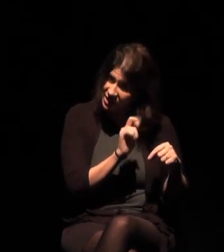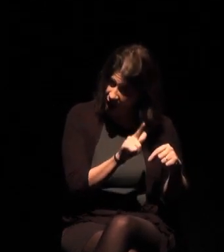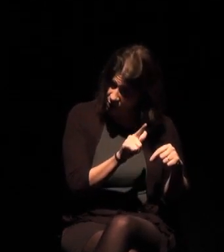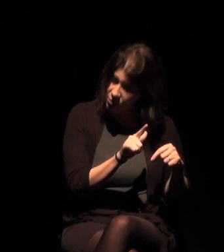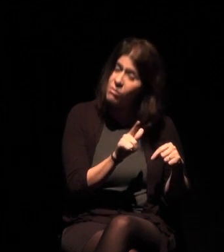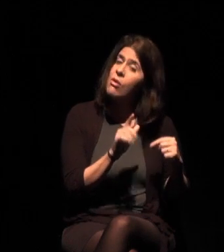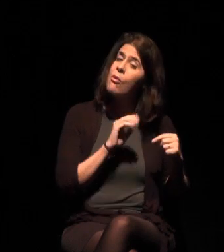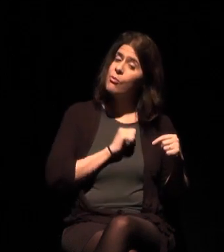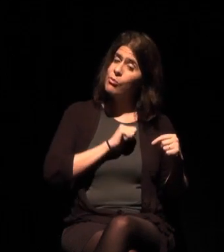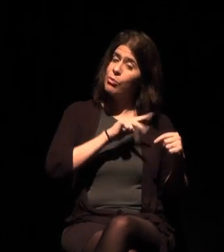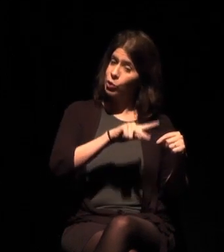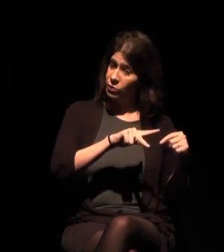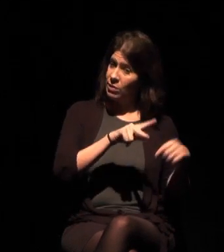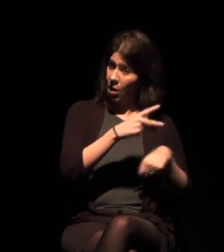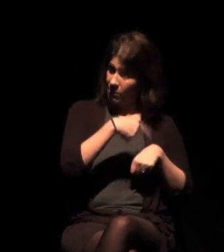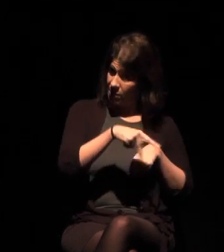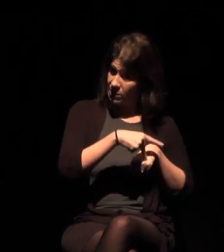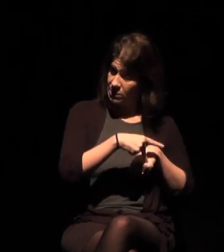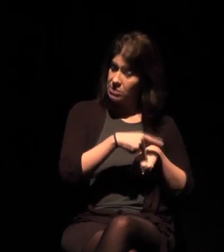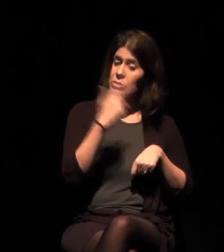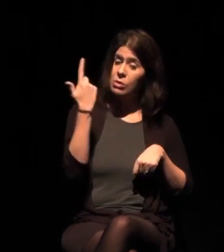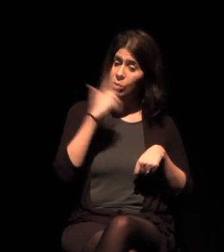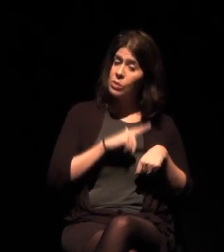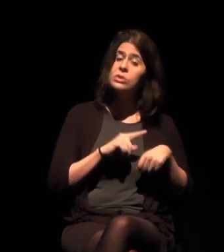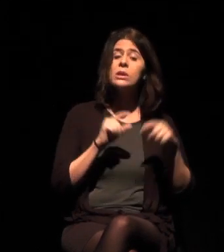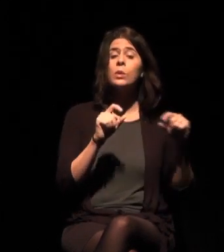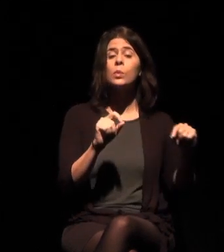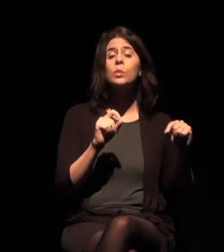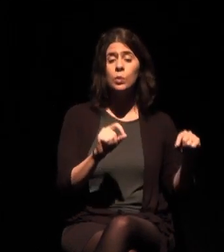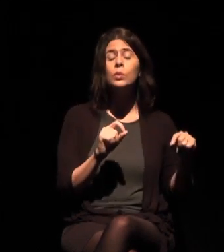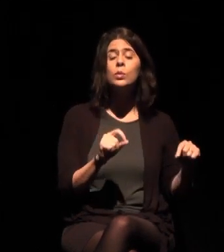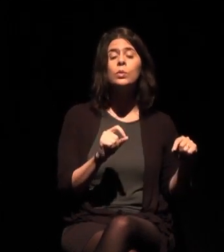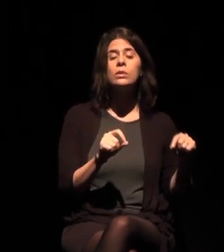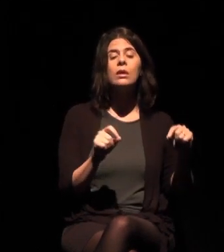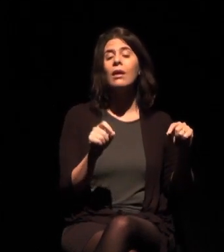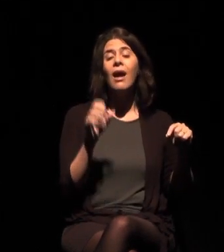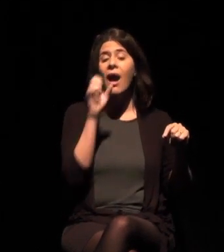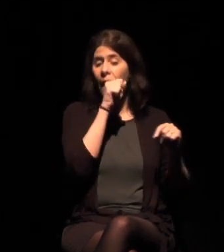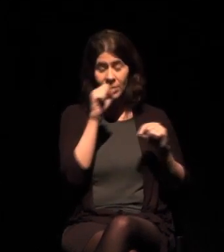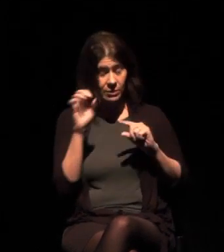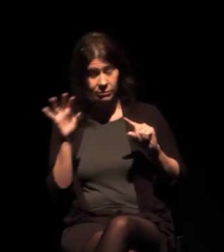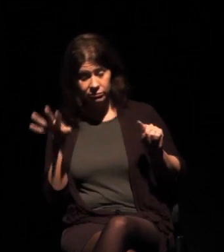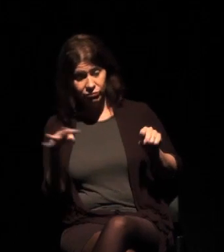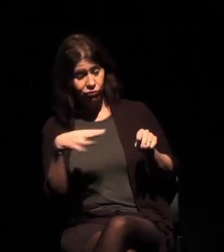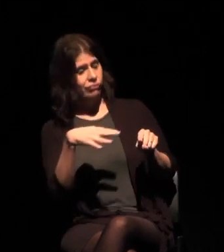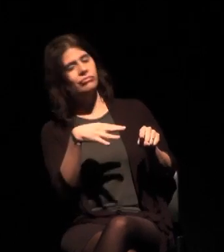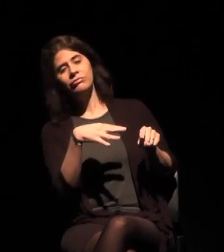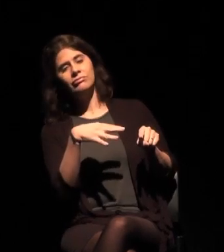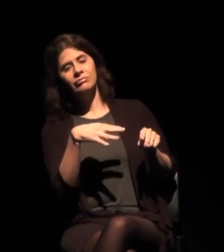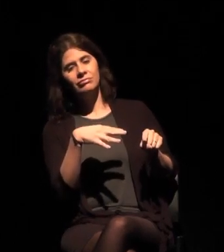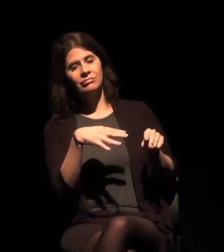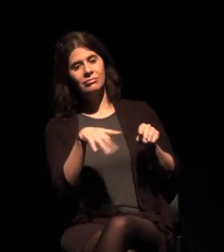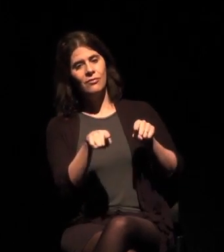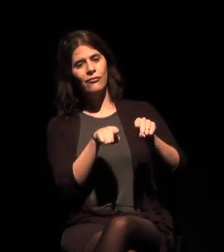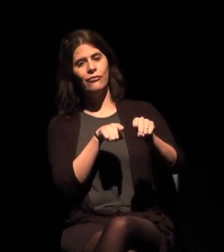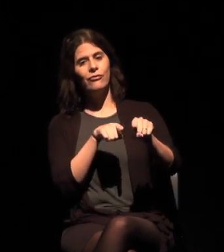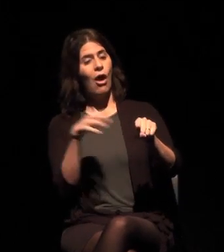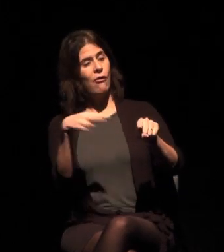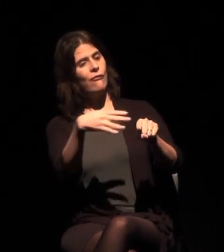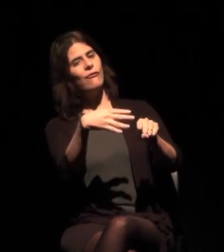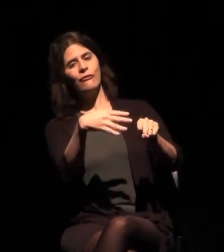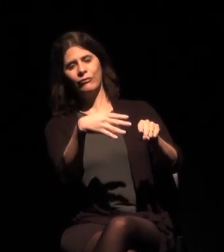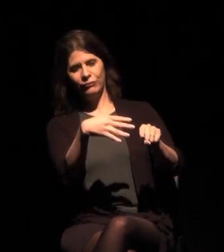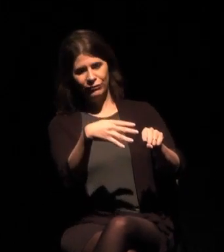conseguiu rapidamente ser conhecido em muitos domínios nomeadamente falarmos de se olhar do